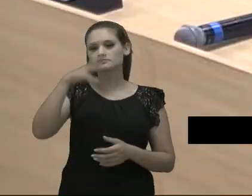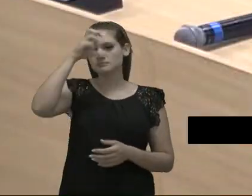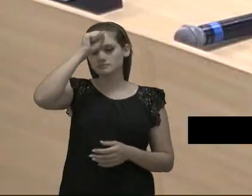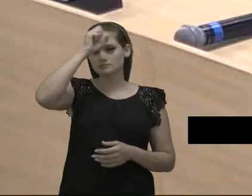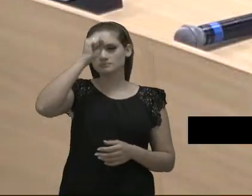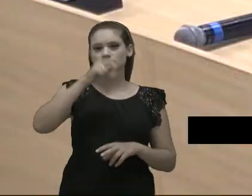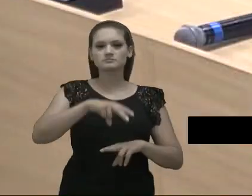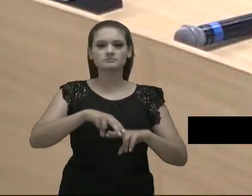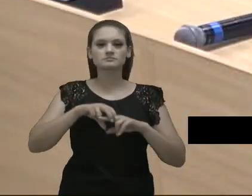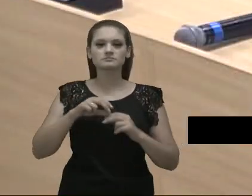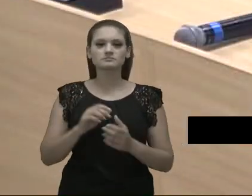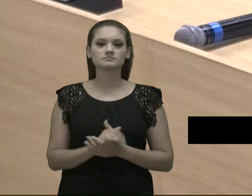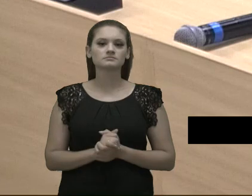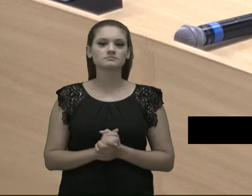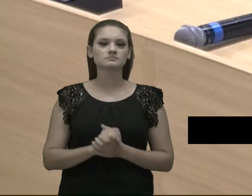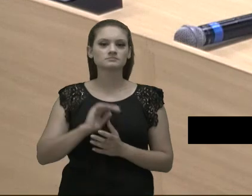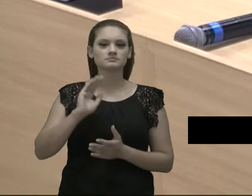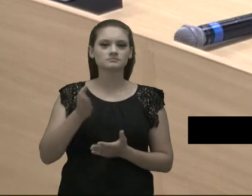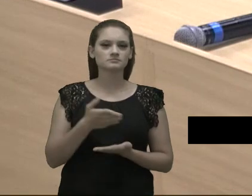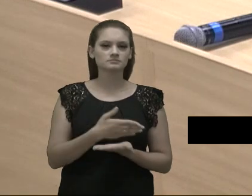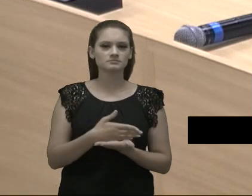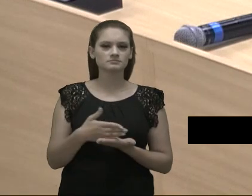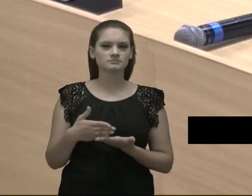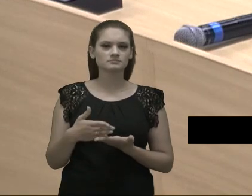sobre a acreditação. Já começou esse curso?